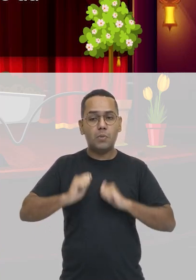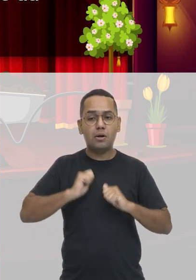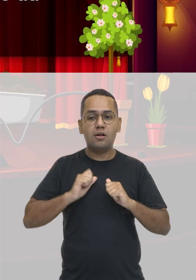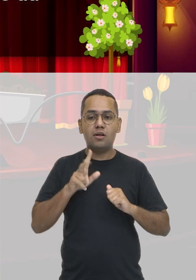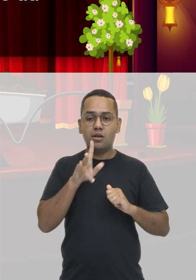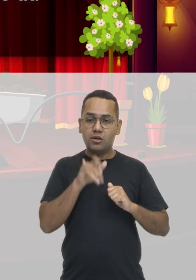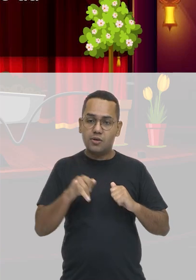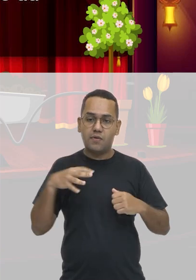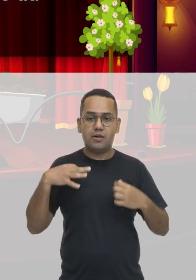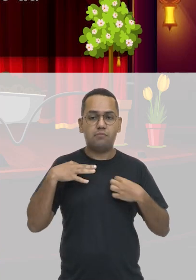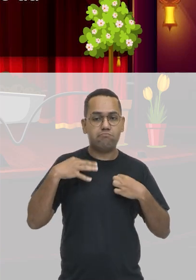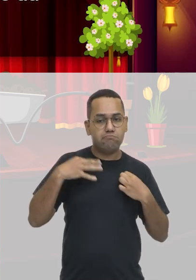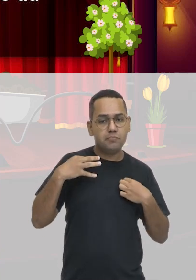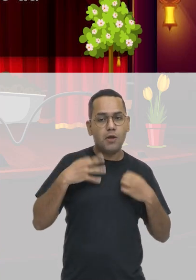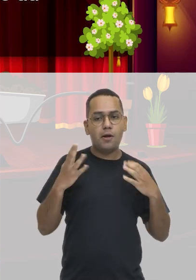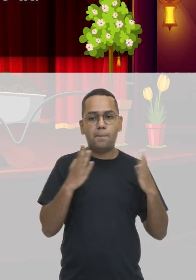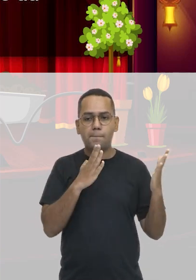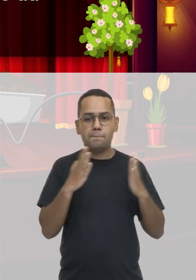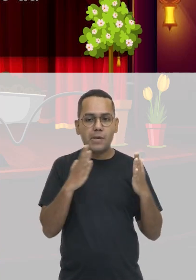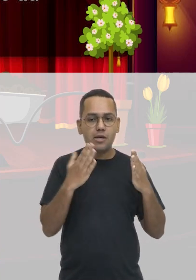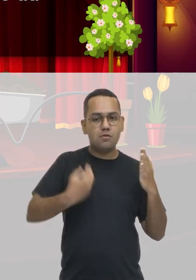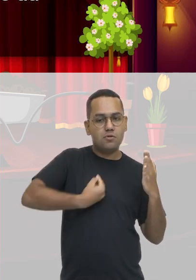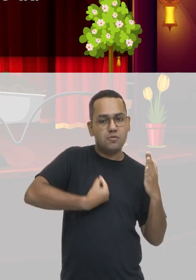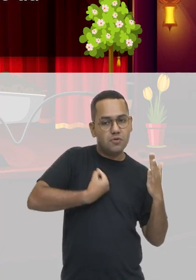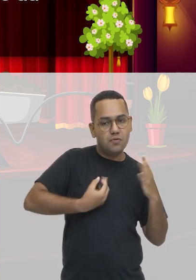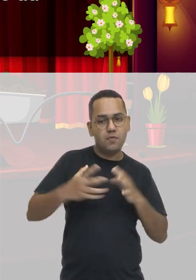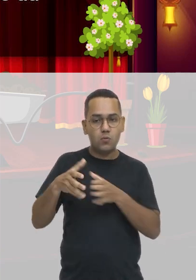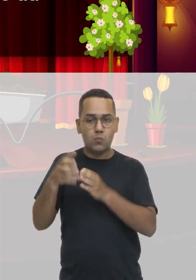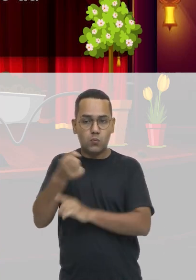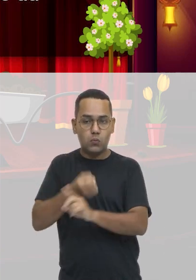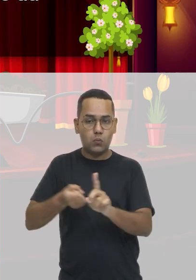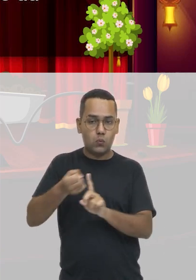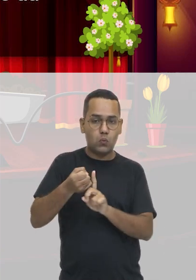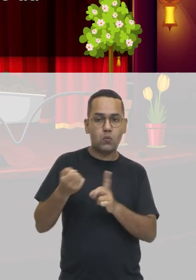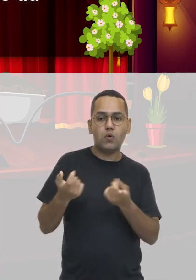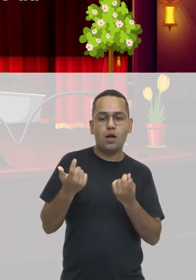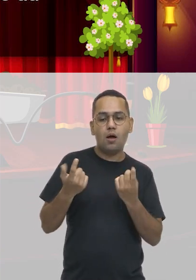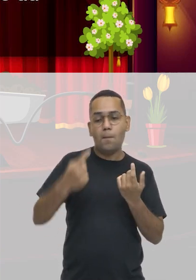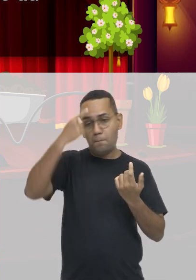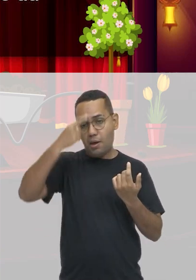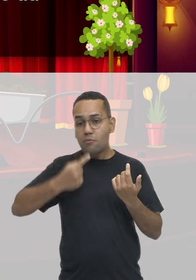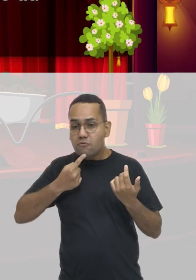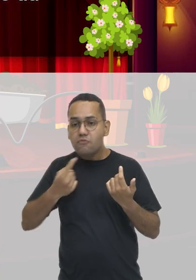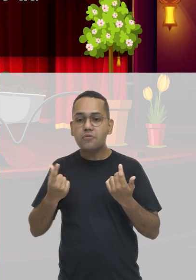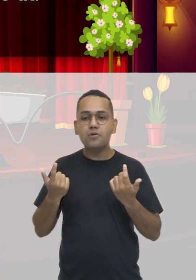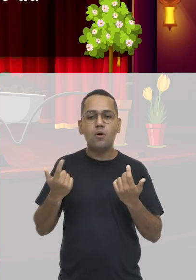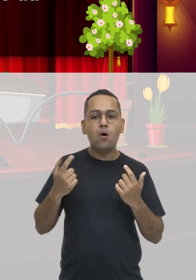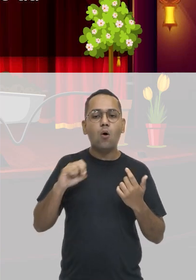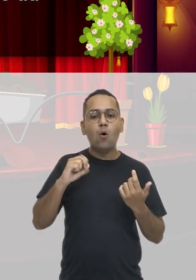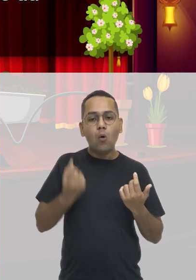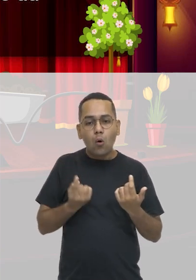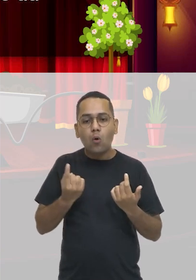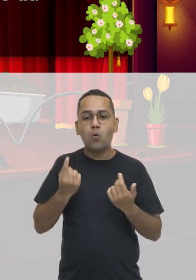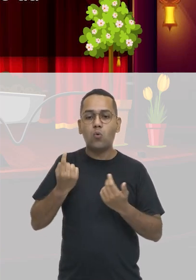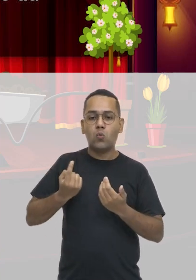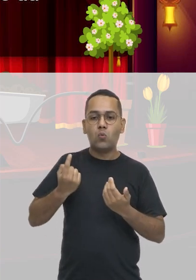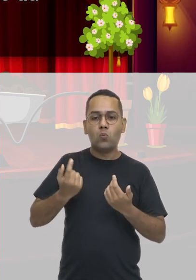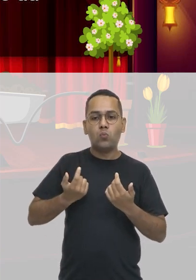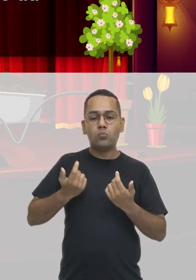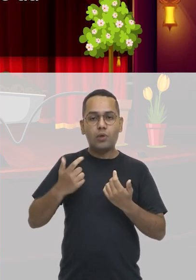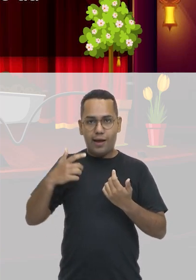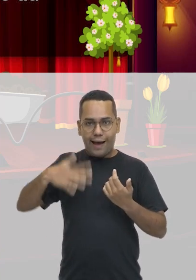os personagens, indicando sua época, classe social, personalidade ou função dentro da